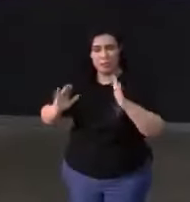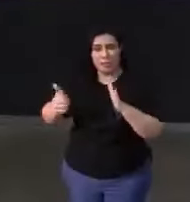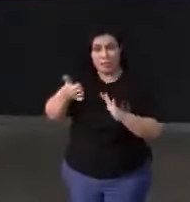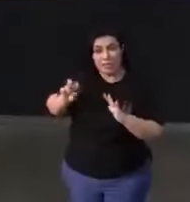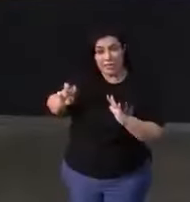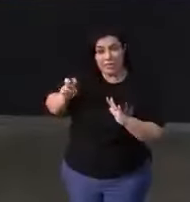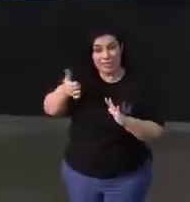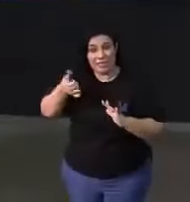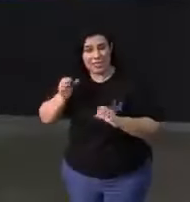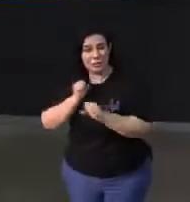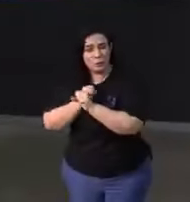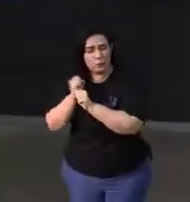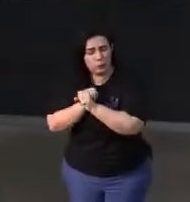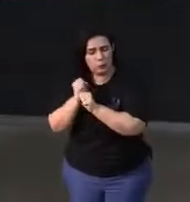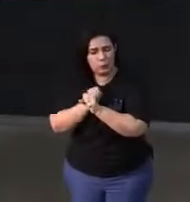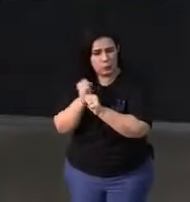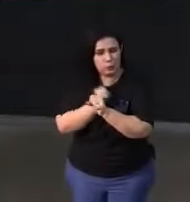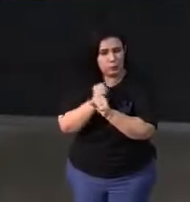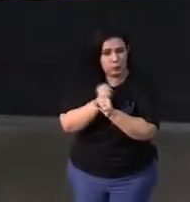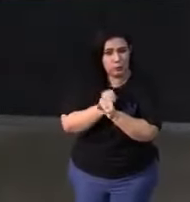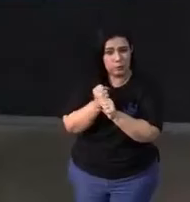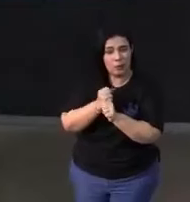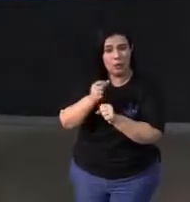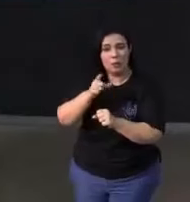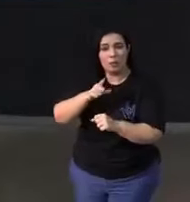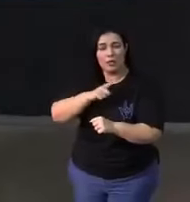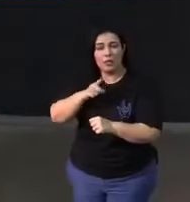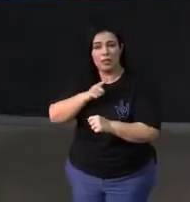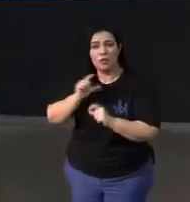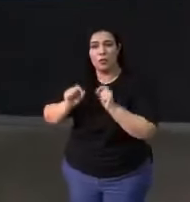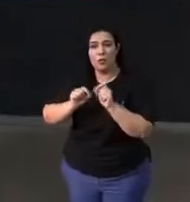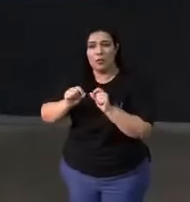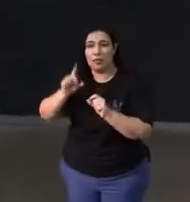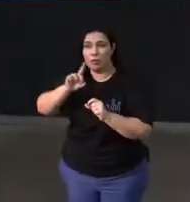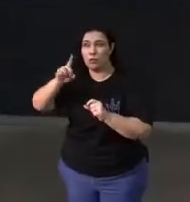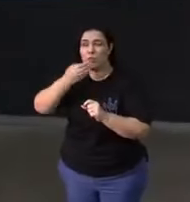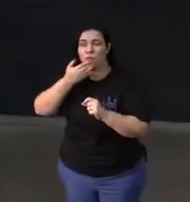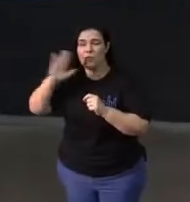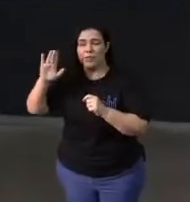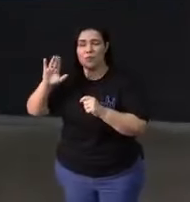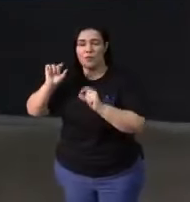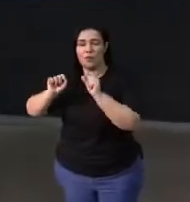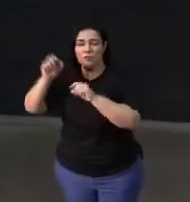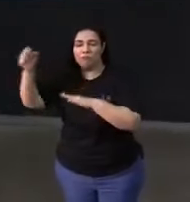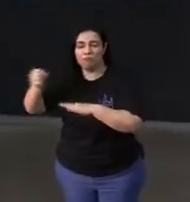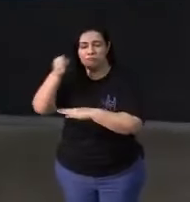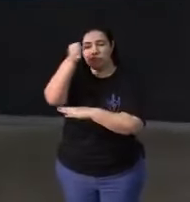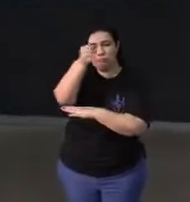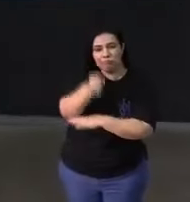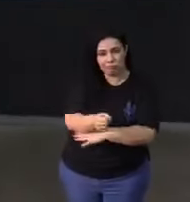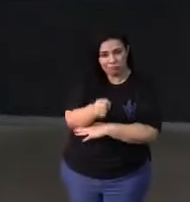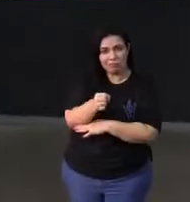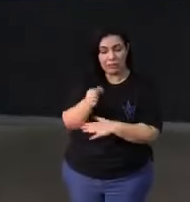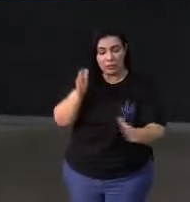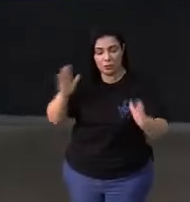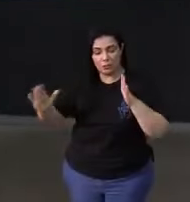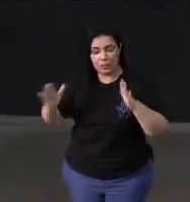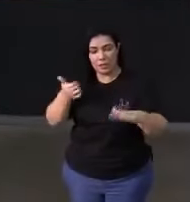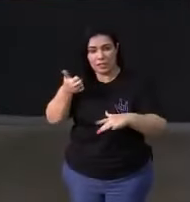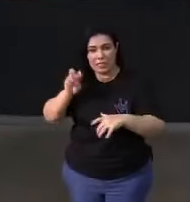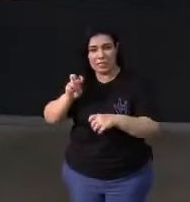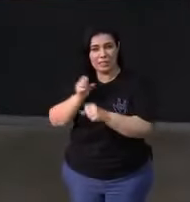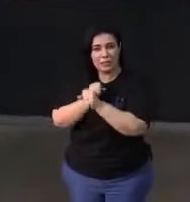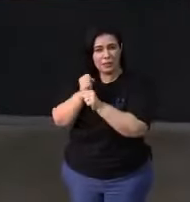16 anos para ocuparem o lugar que Deus havia prometido. Ou seja, são 15 anos